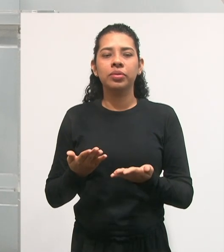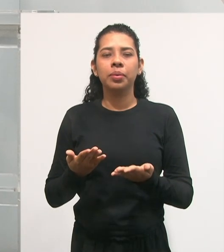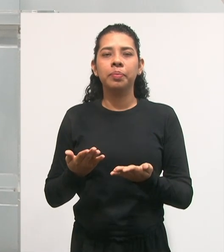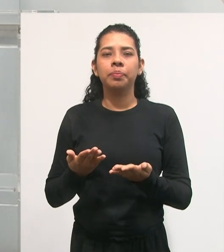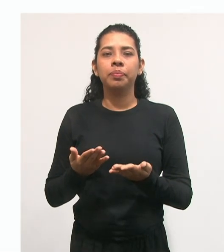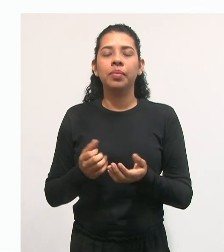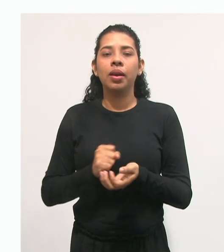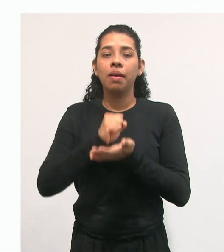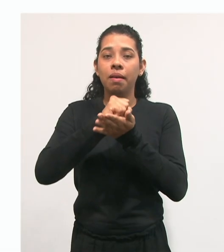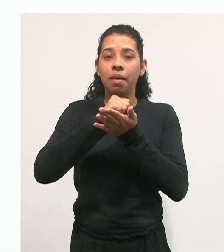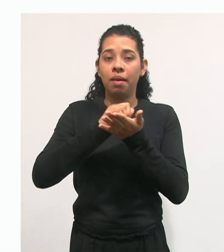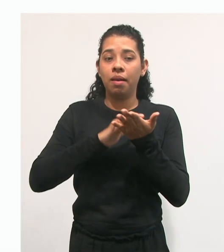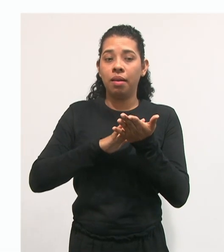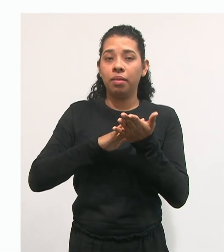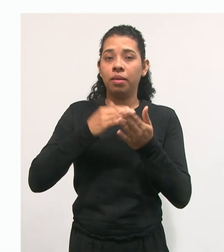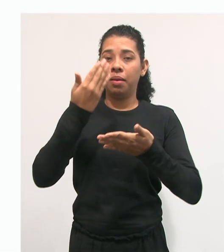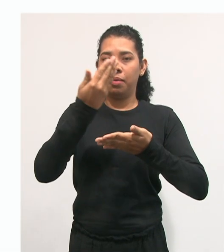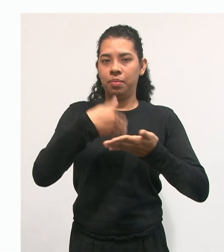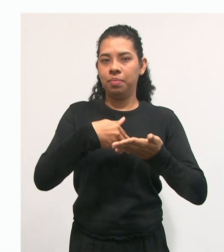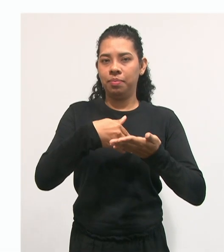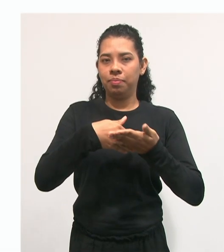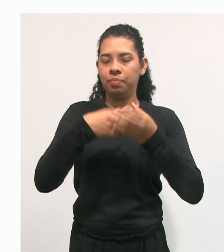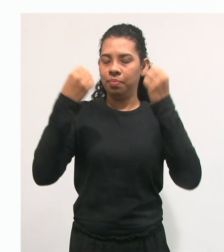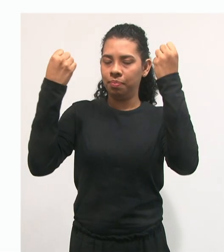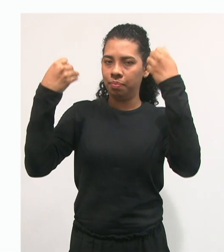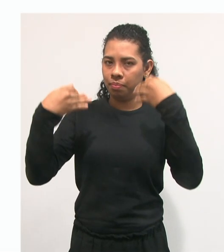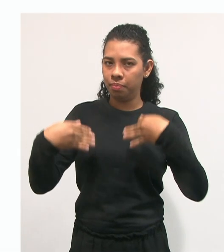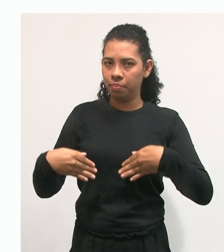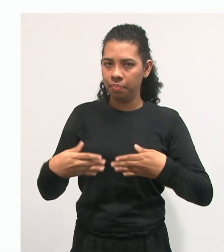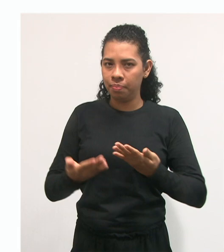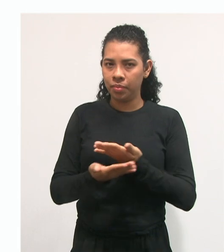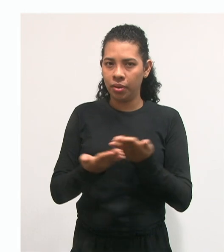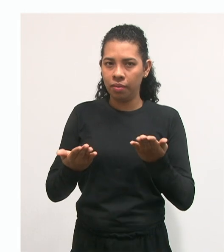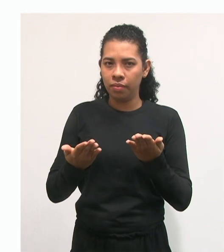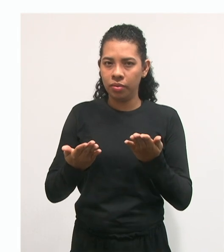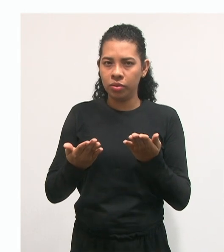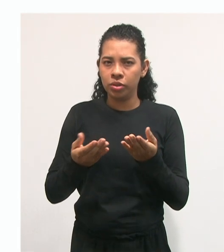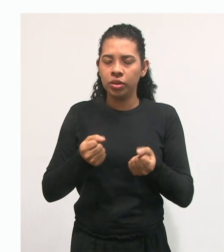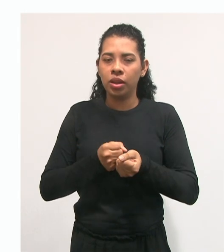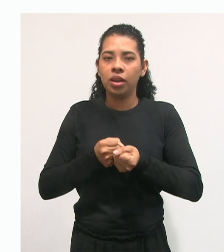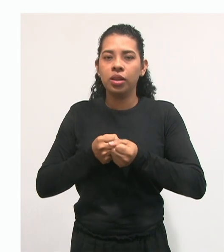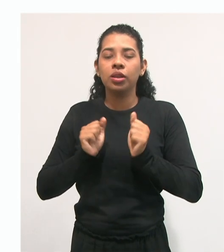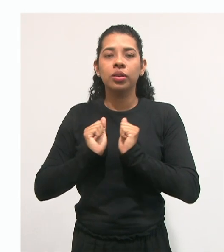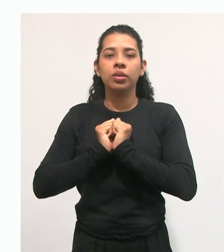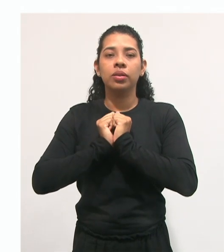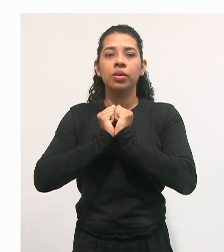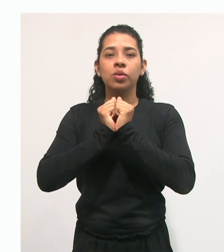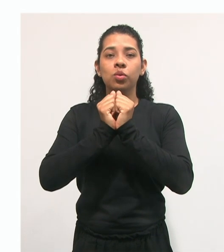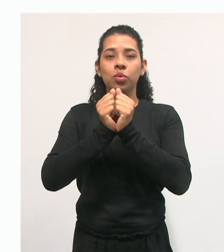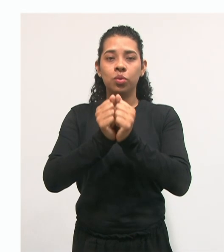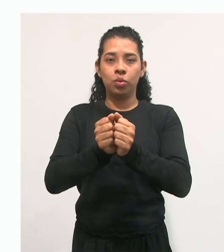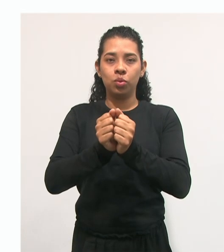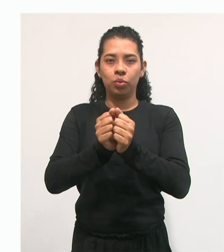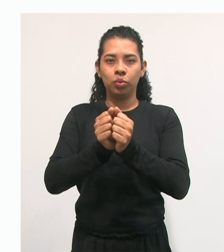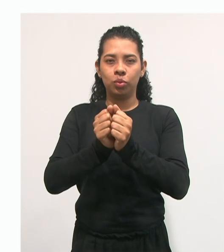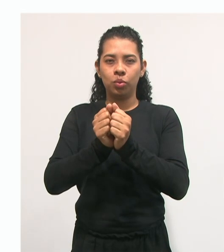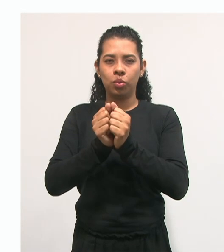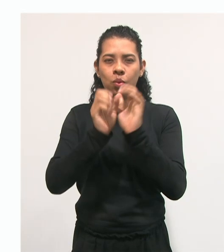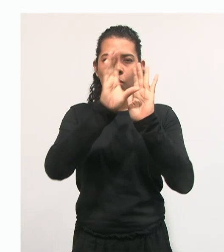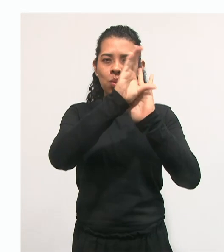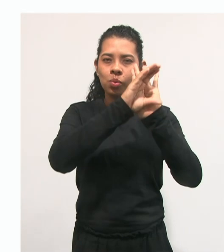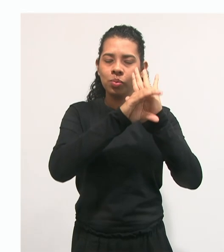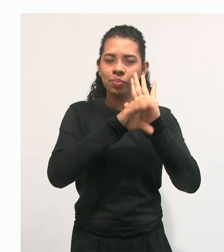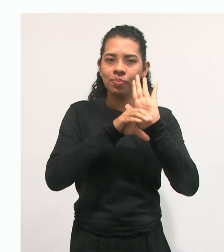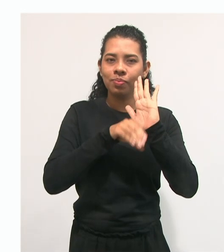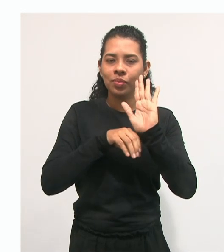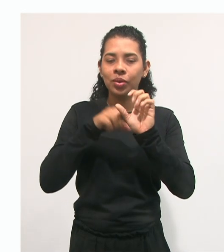eu queria explicar para você a nossa avaliação. A nossa avaliação, ela tem relação direta com esse conteúdo aqui do ambiente